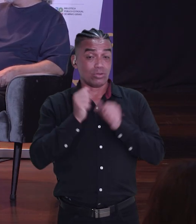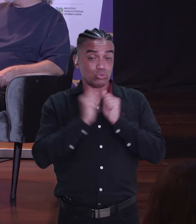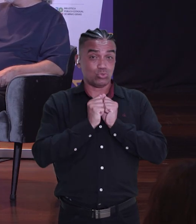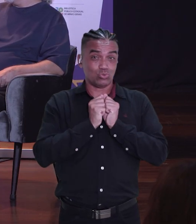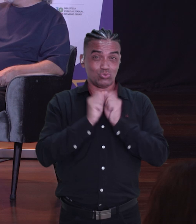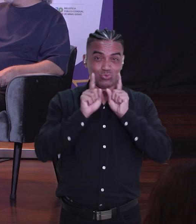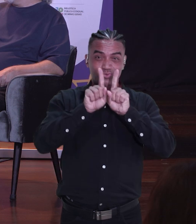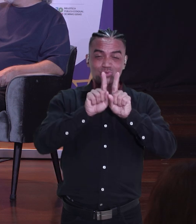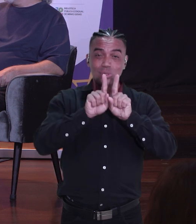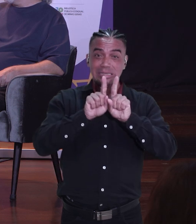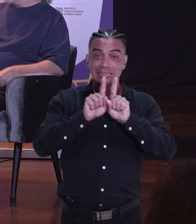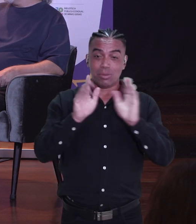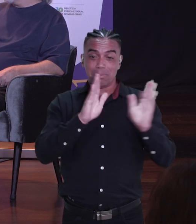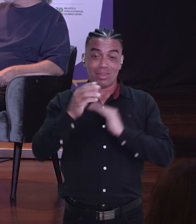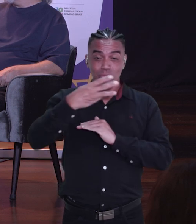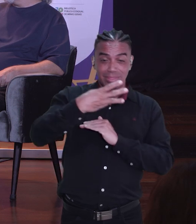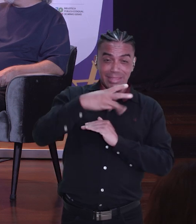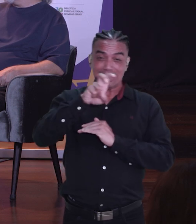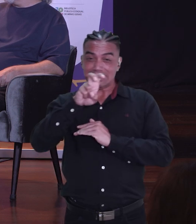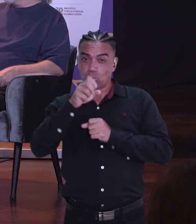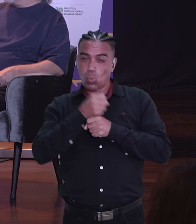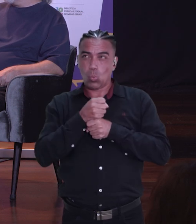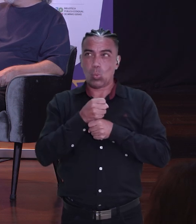que desses 35,